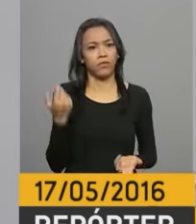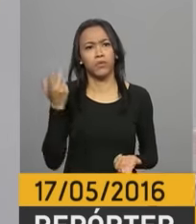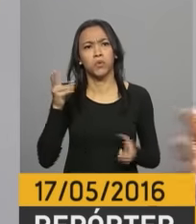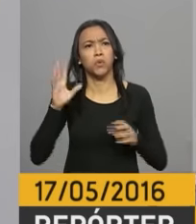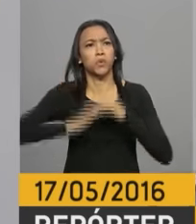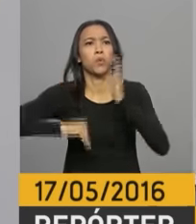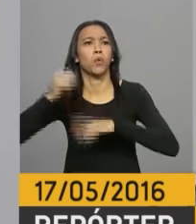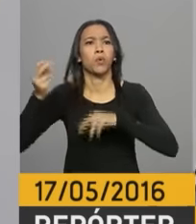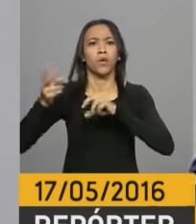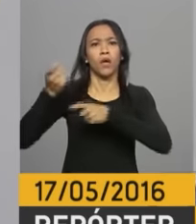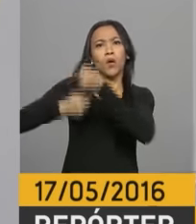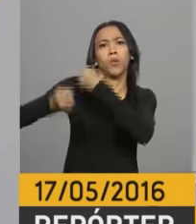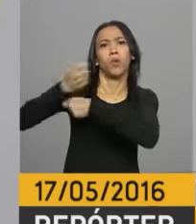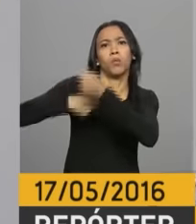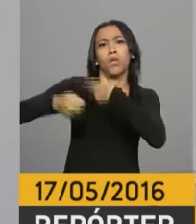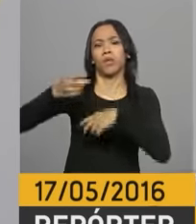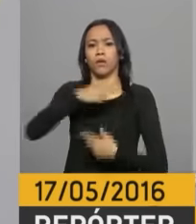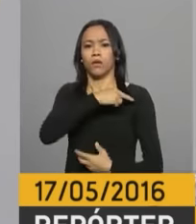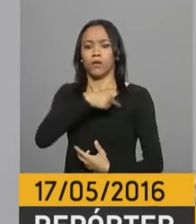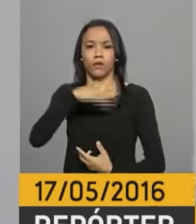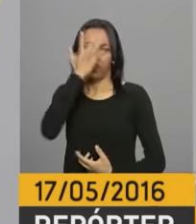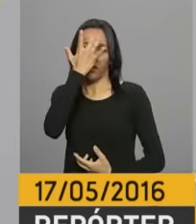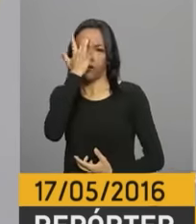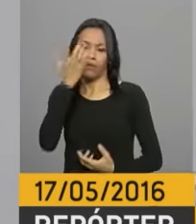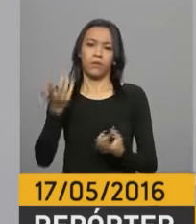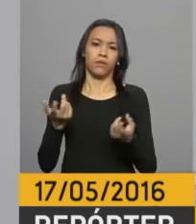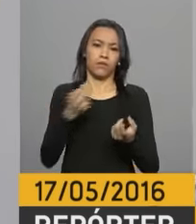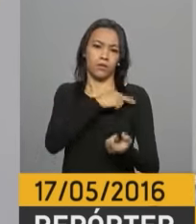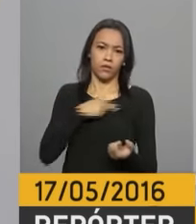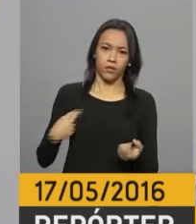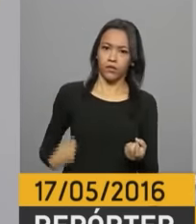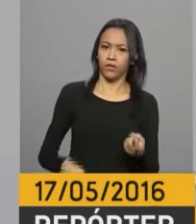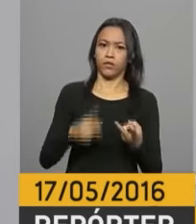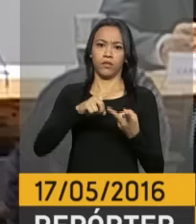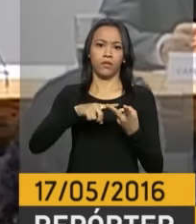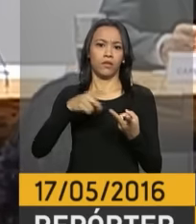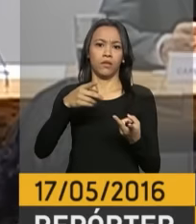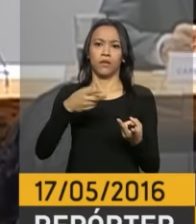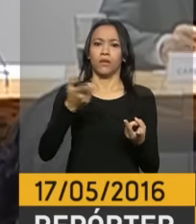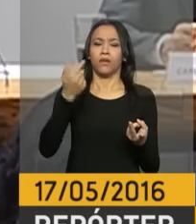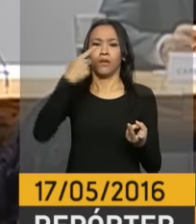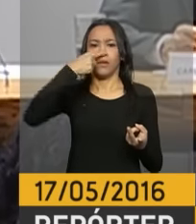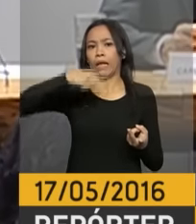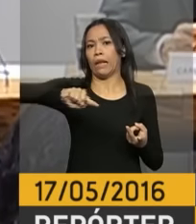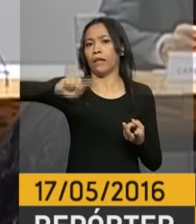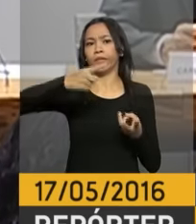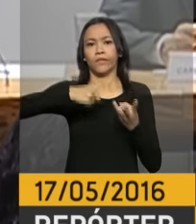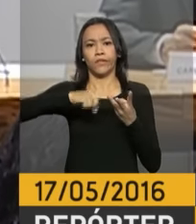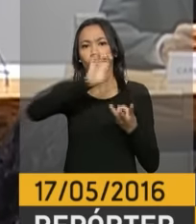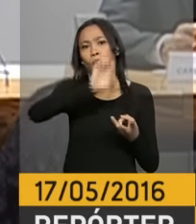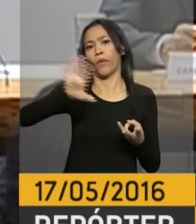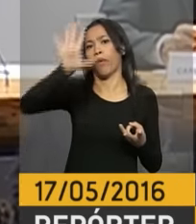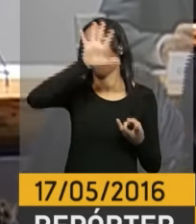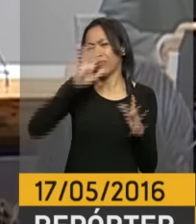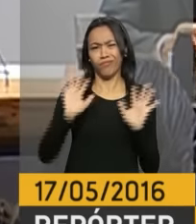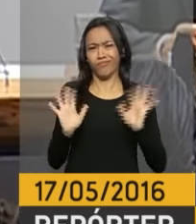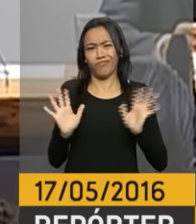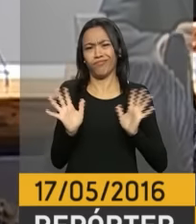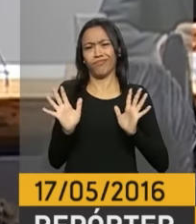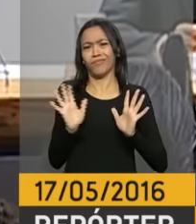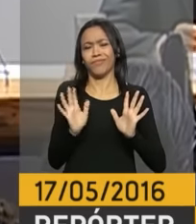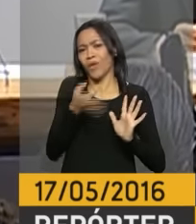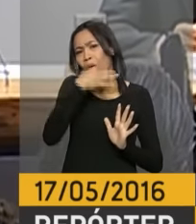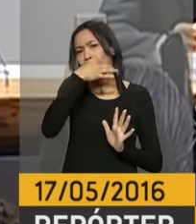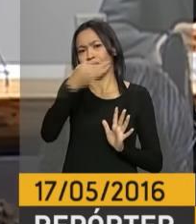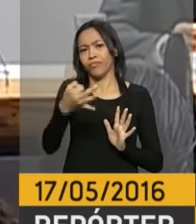economia da Índia, ou da China, ou da Tailândia, ou dos Estados Unidos, ou da Europa. Por isso é que eu fiz uma